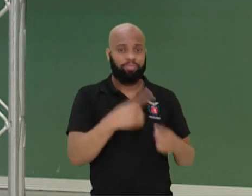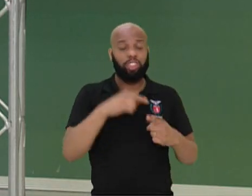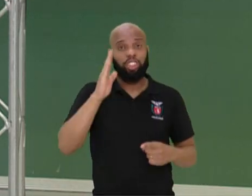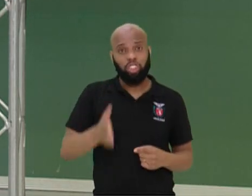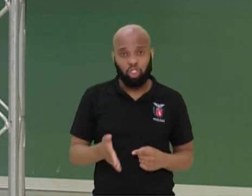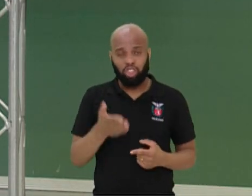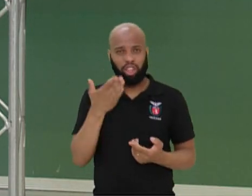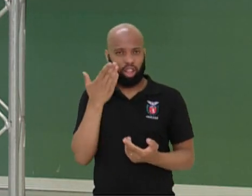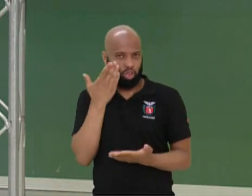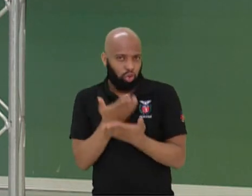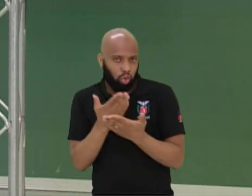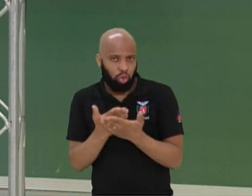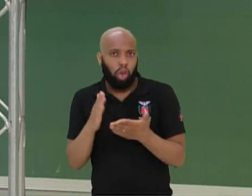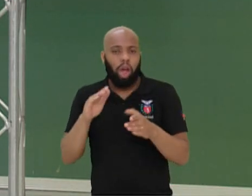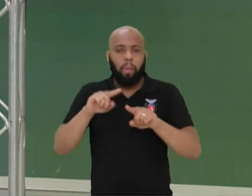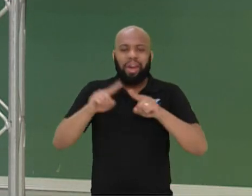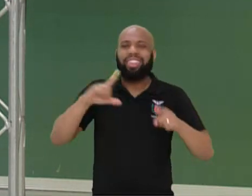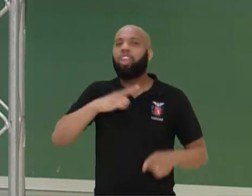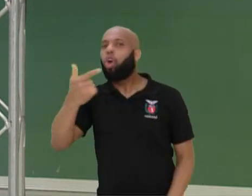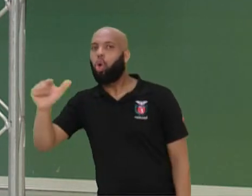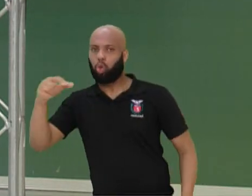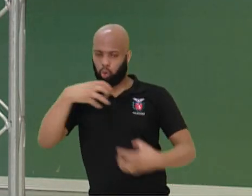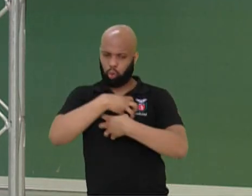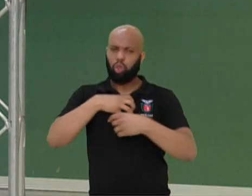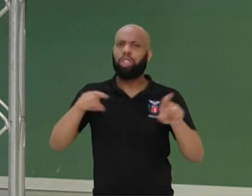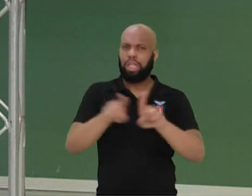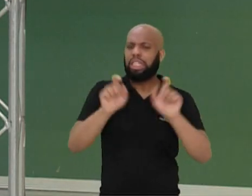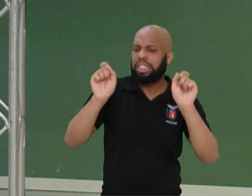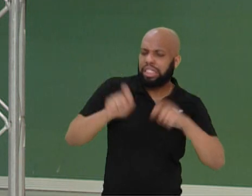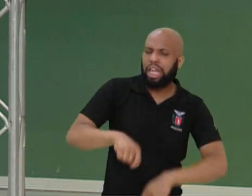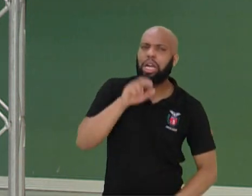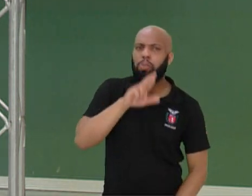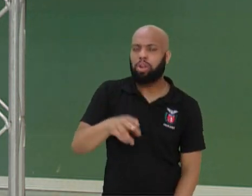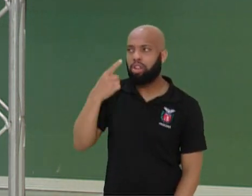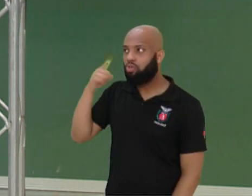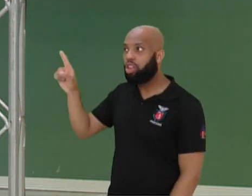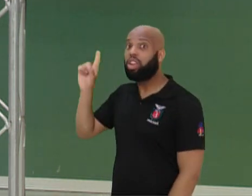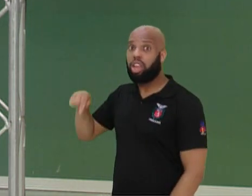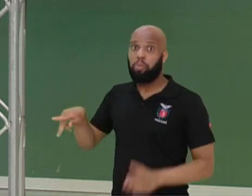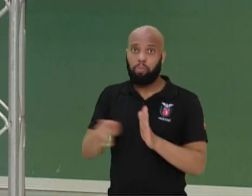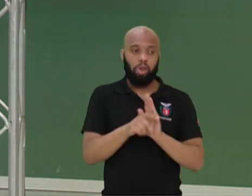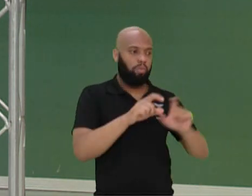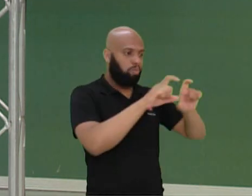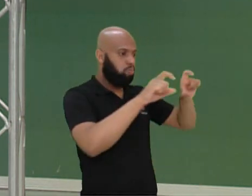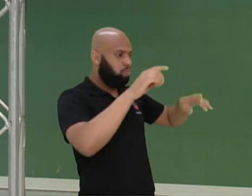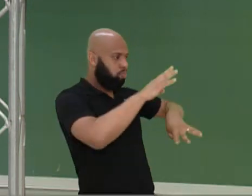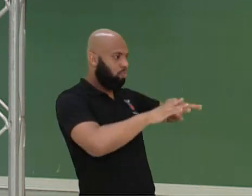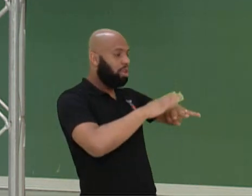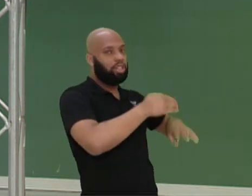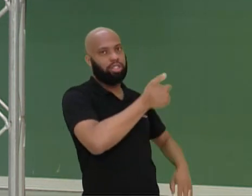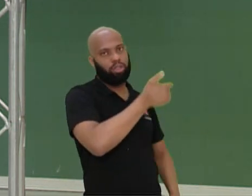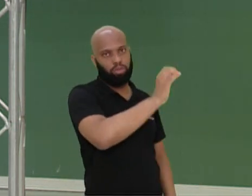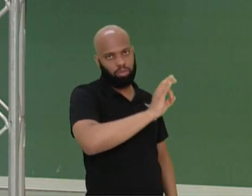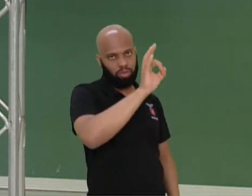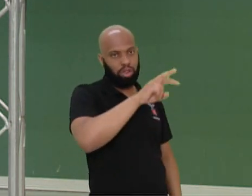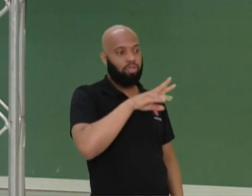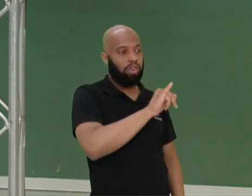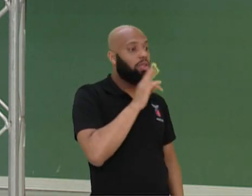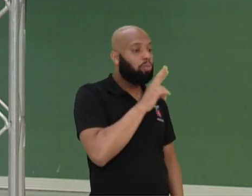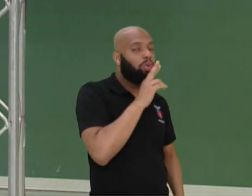também algumas outras formas de resolver uma equação do segundo grau, né? Que é o que a gente tem aqui, uma equação do segundo grau. Nesse caso, a gente vai